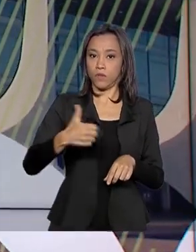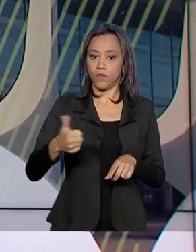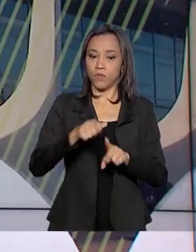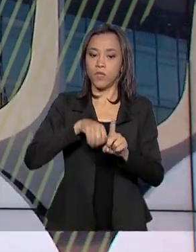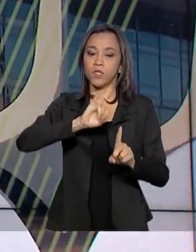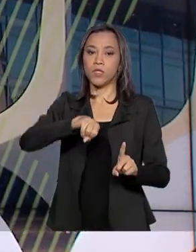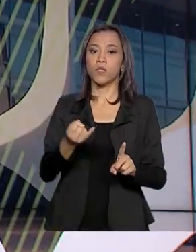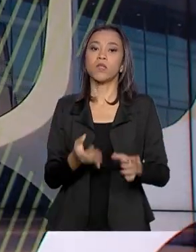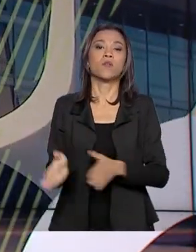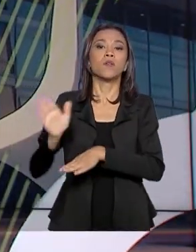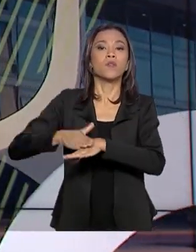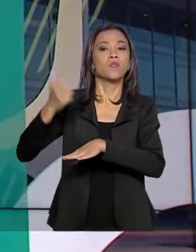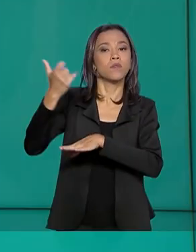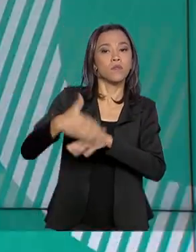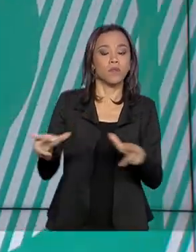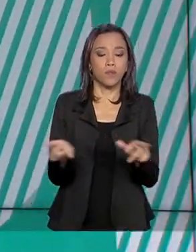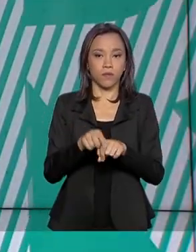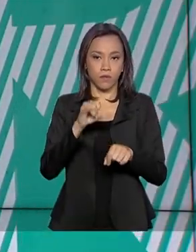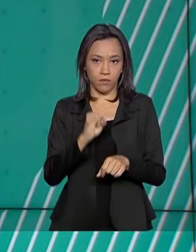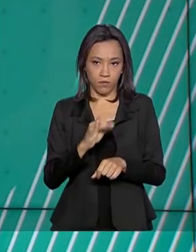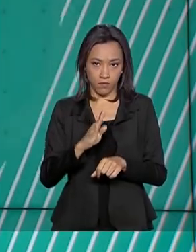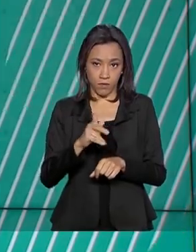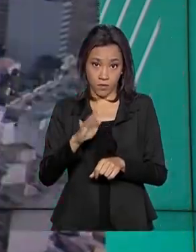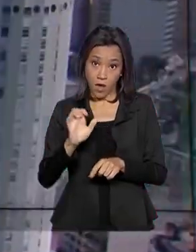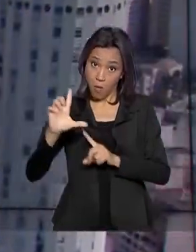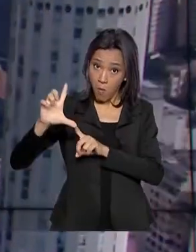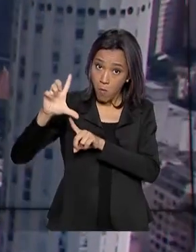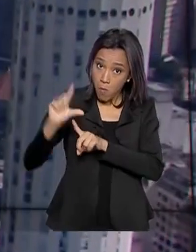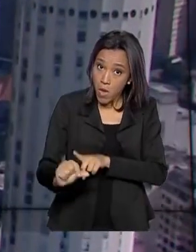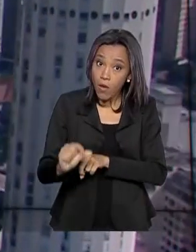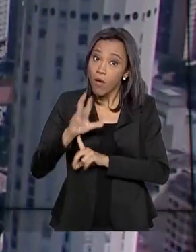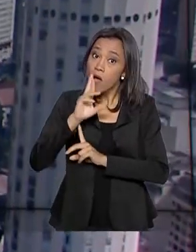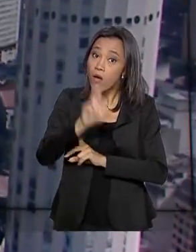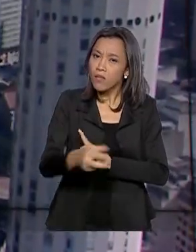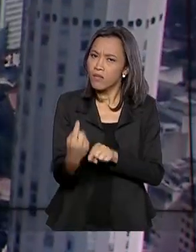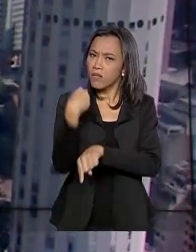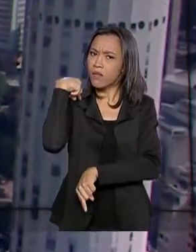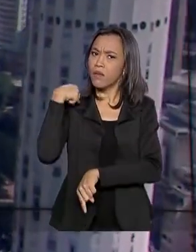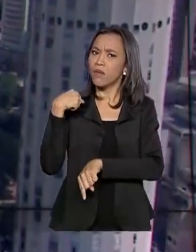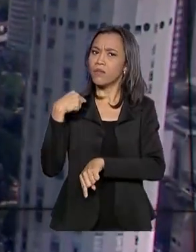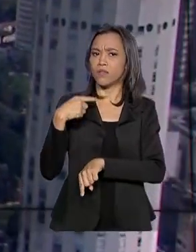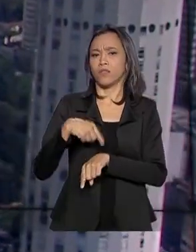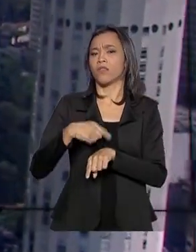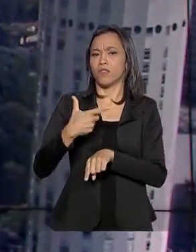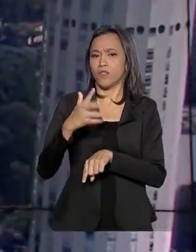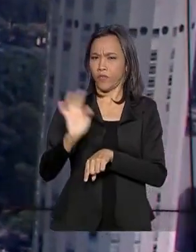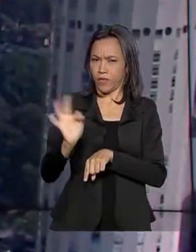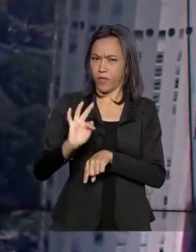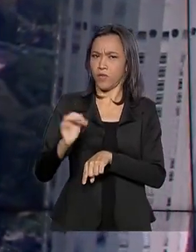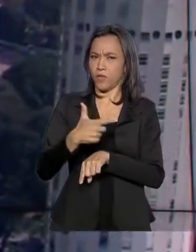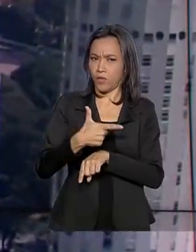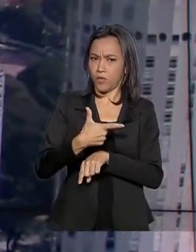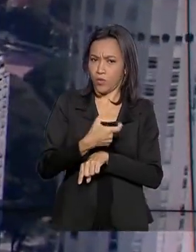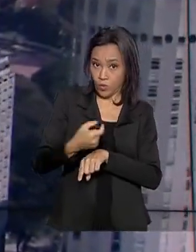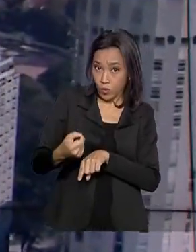com o IBGE, foi o menor resultado para o mês de fevereiro desde o ano 2000, quando o índice foi de 0